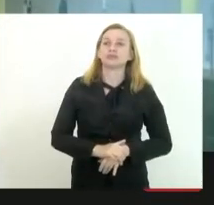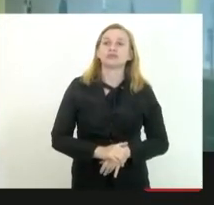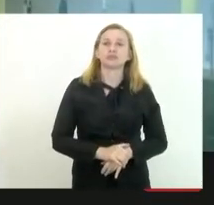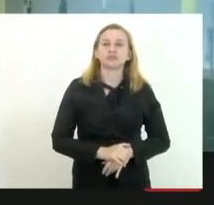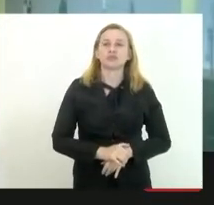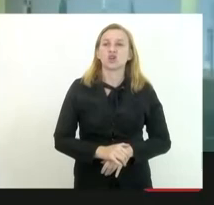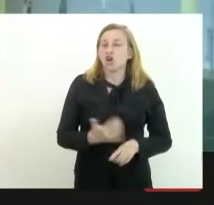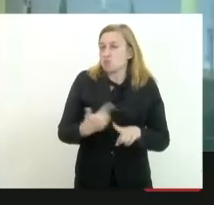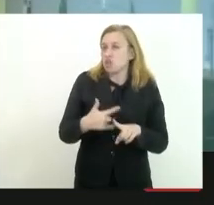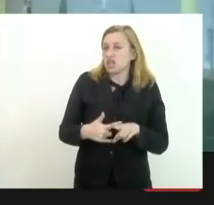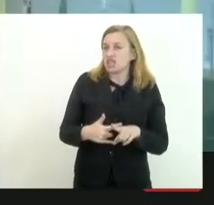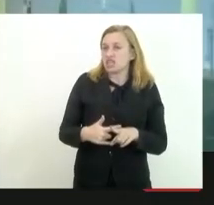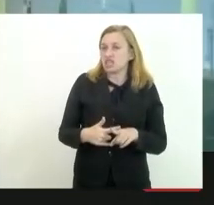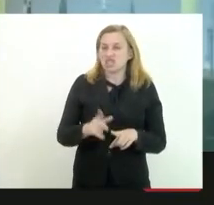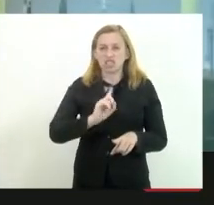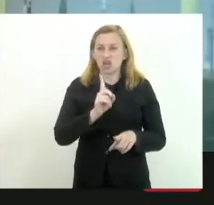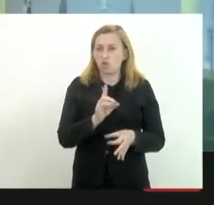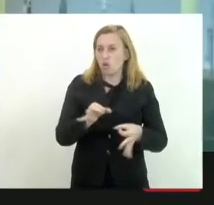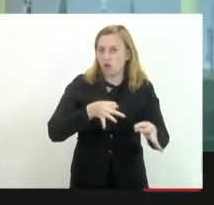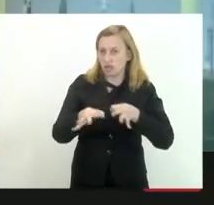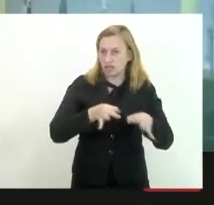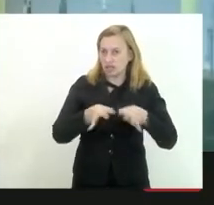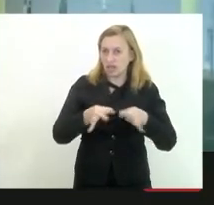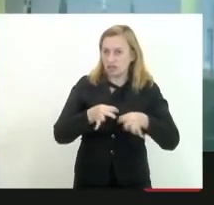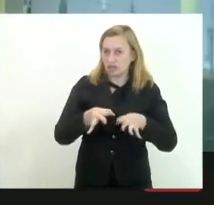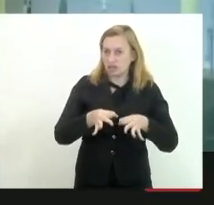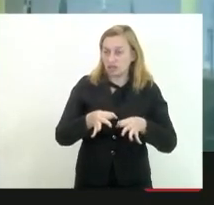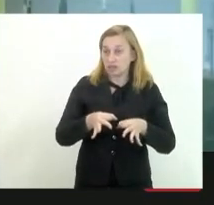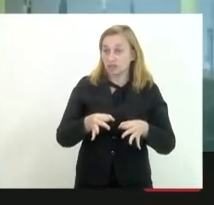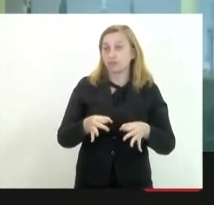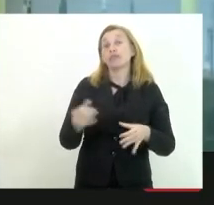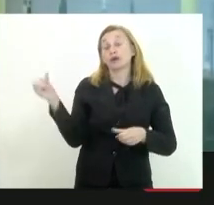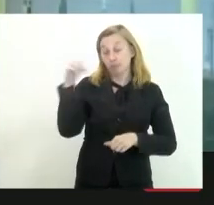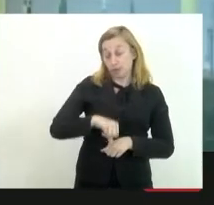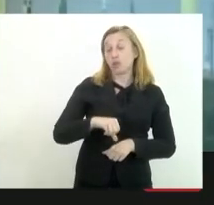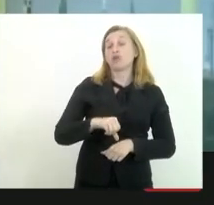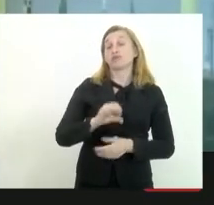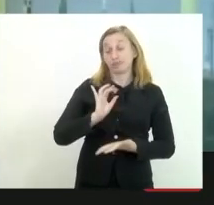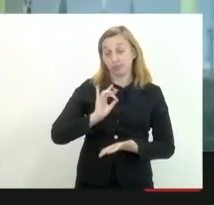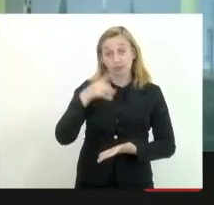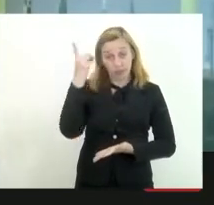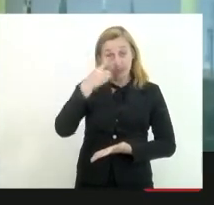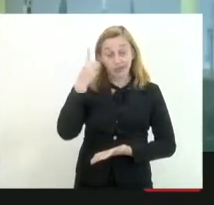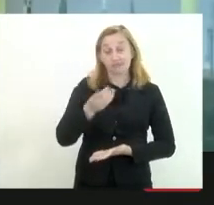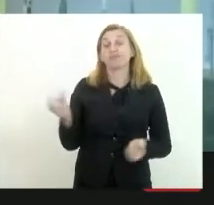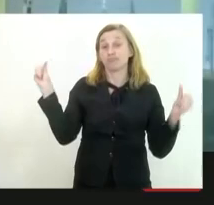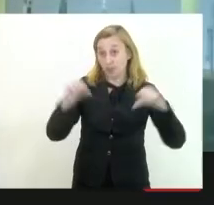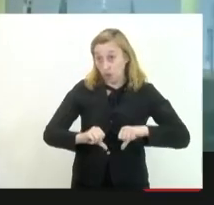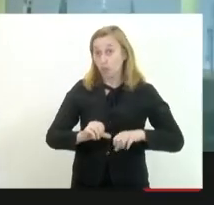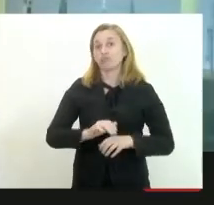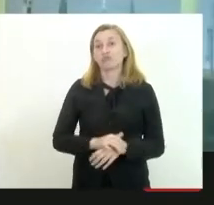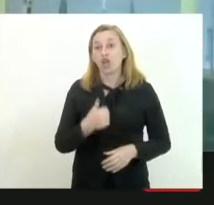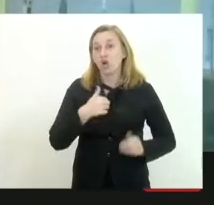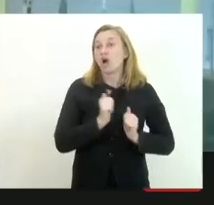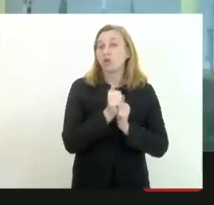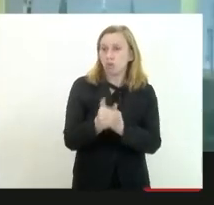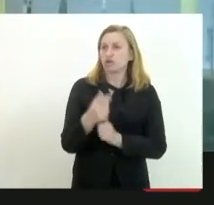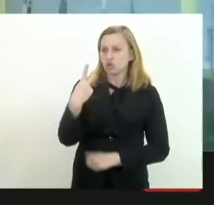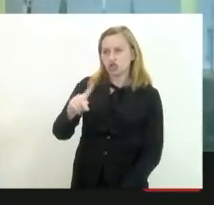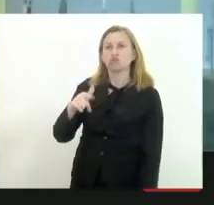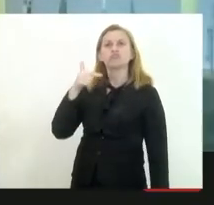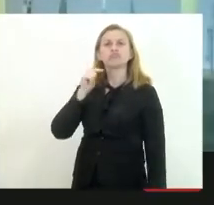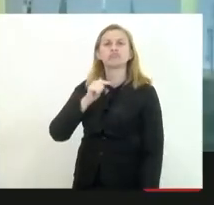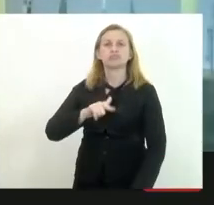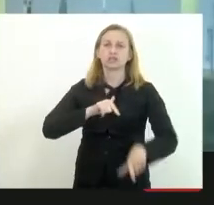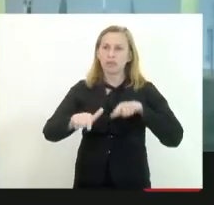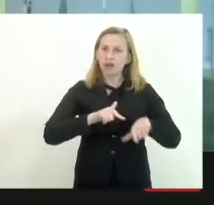Porque se nós não fôssemos organizados, a coisa seria muito pior, deputado, muito pior. Eu acompanho o seu trabalho, eu